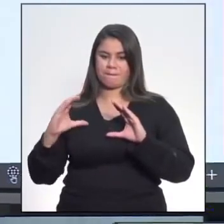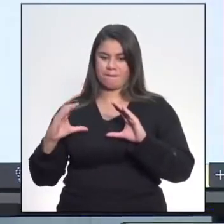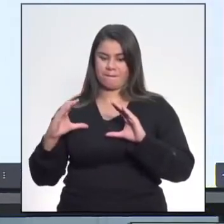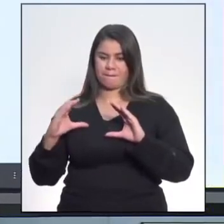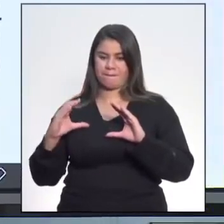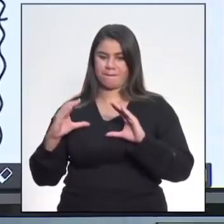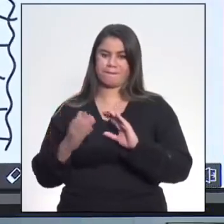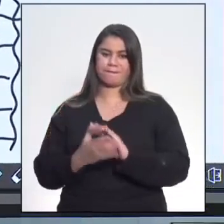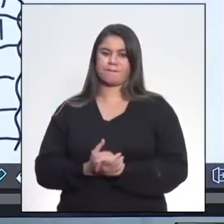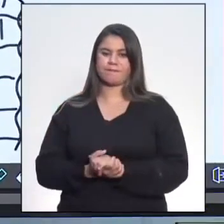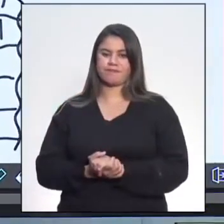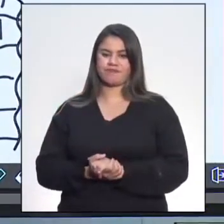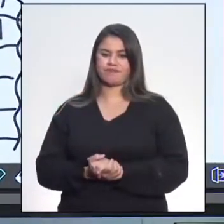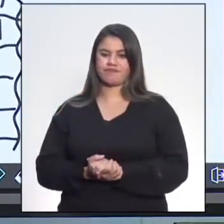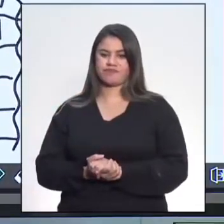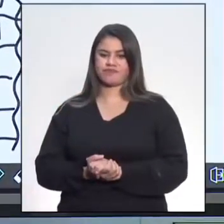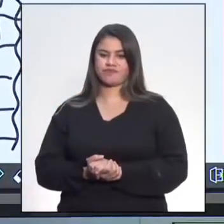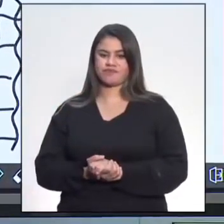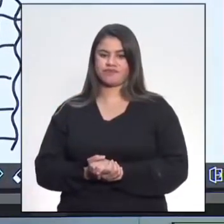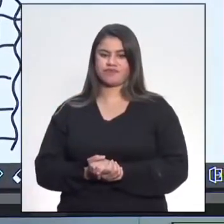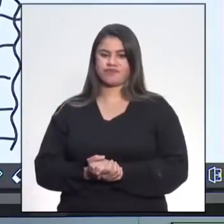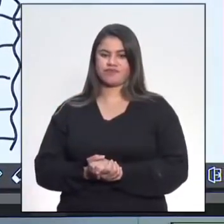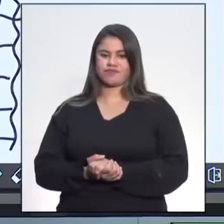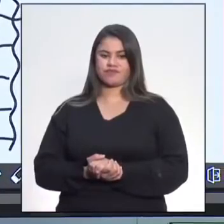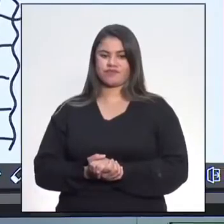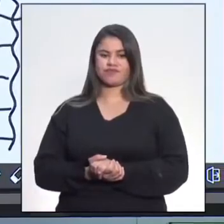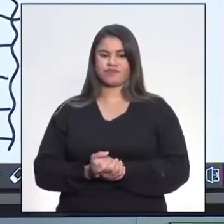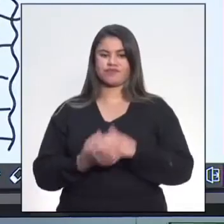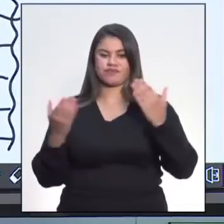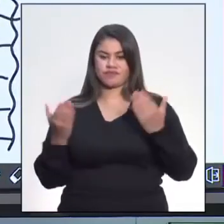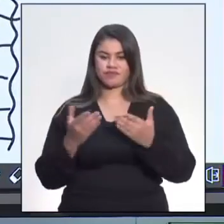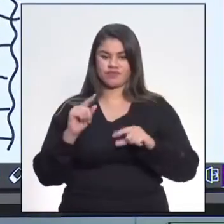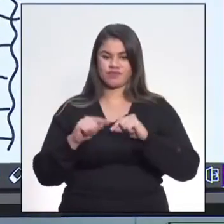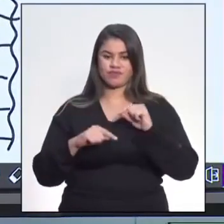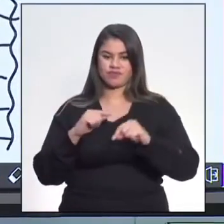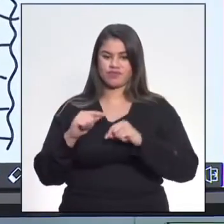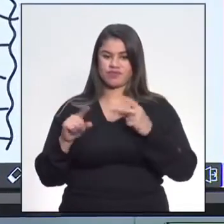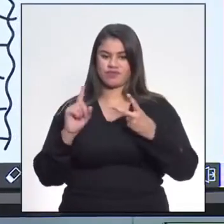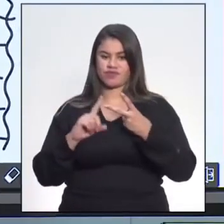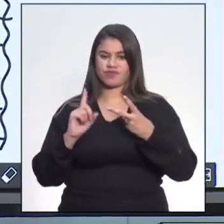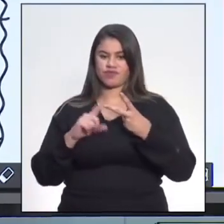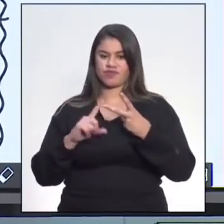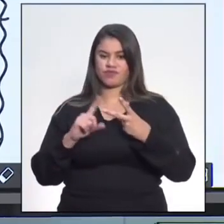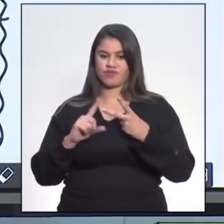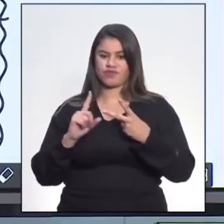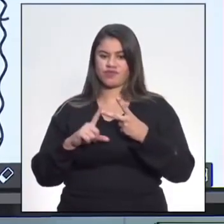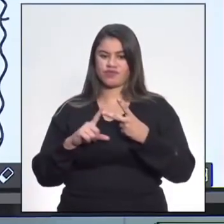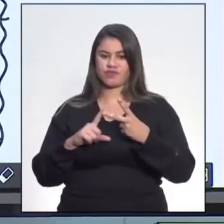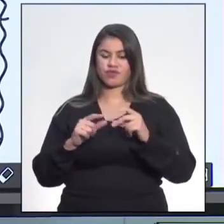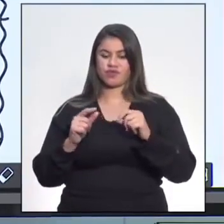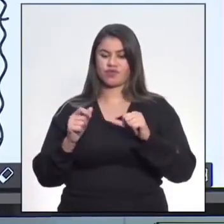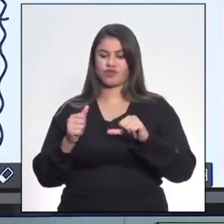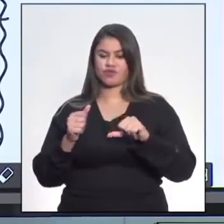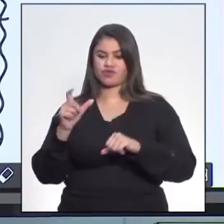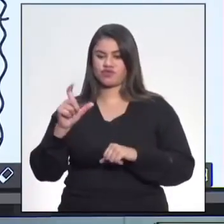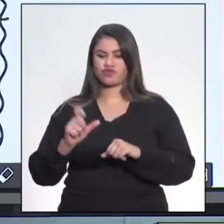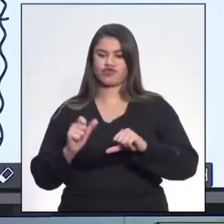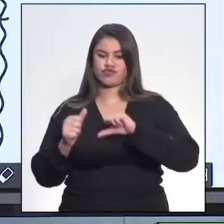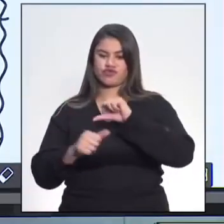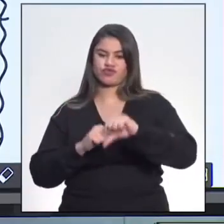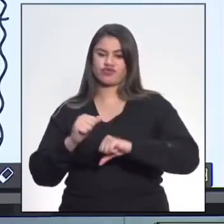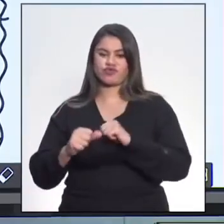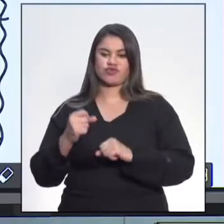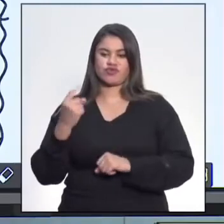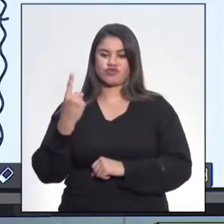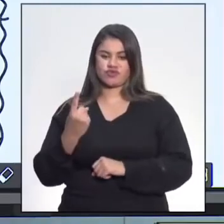parênteses. Ficou reto de novo. Não tem problema, uma hora eu acostumo. Bom, agora a gente vai fazer o segundo par ordenado. A gente vai trocar o x por 1. Então, a gente vai